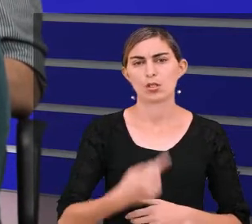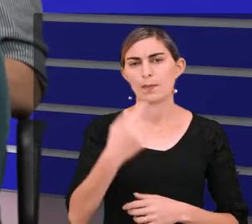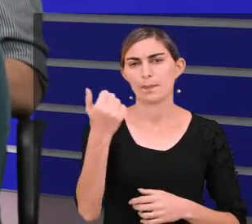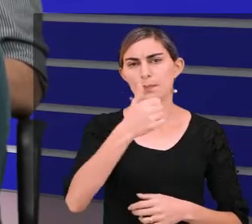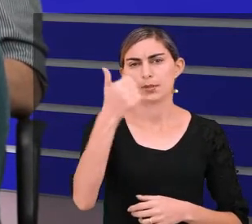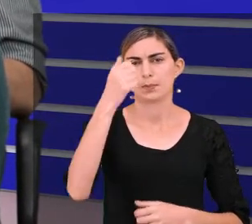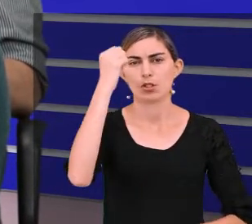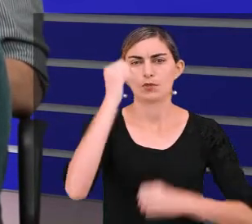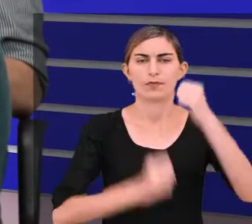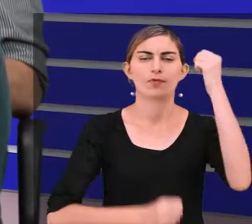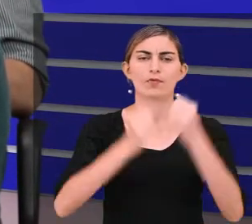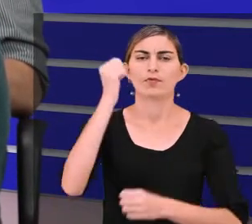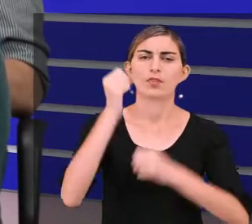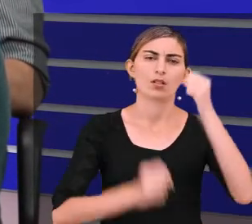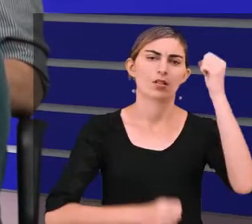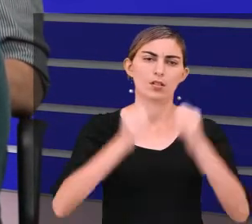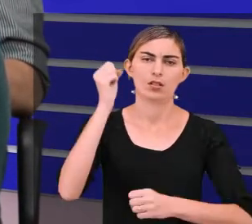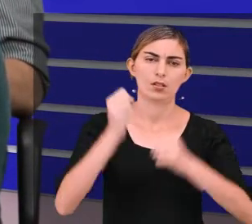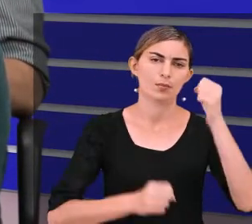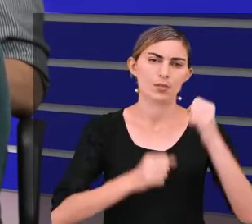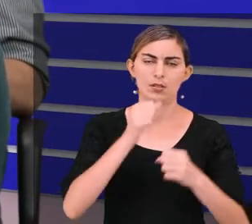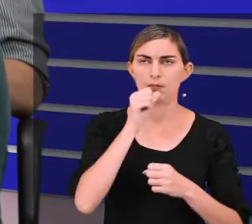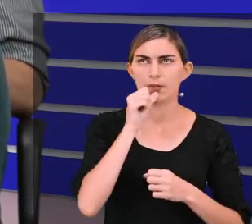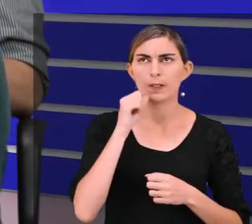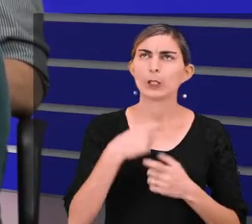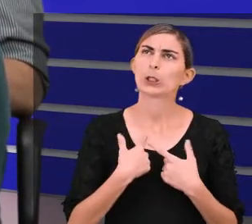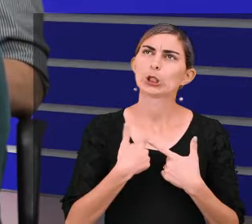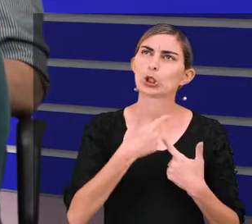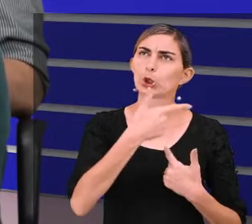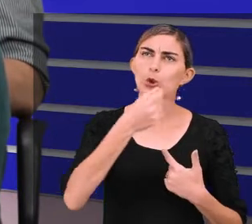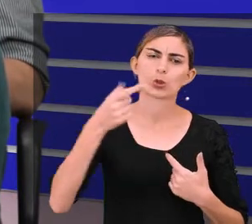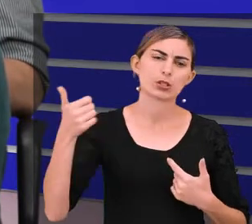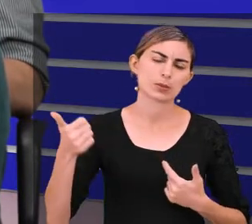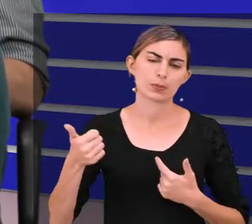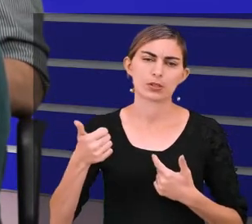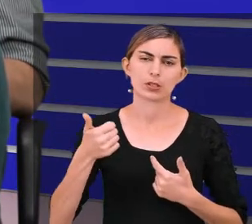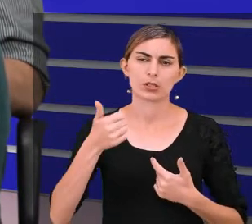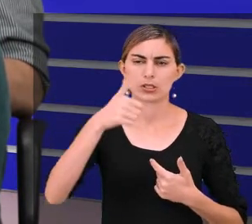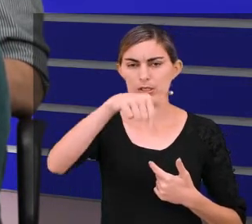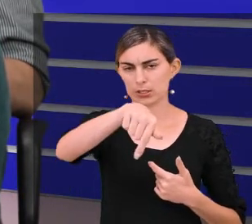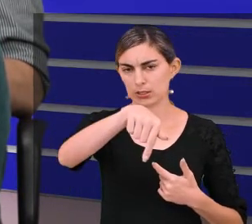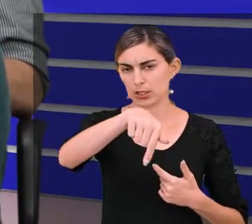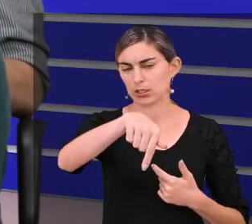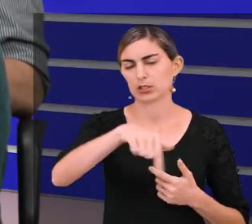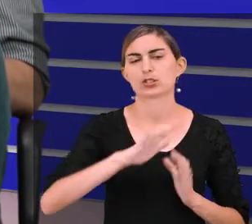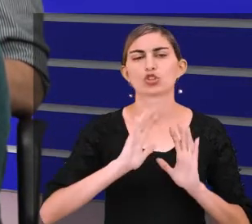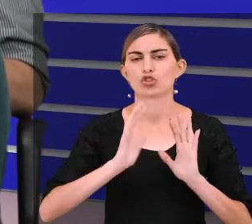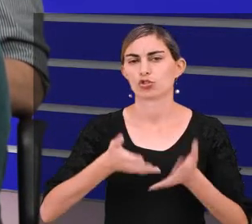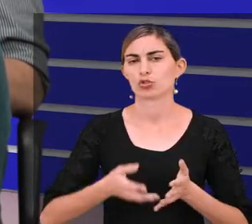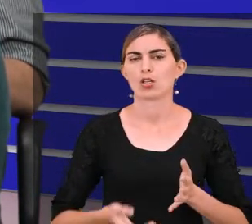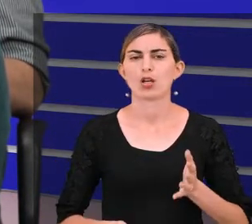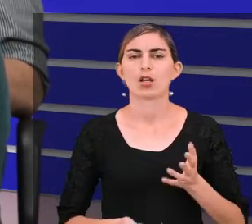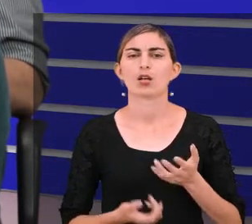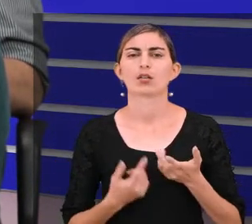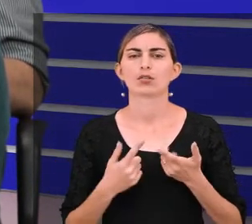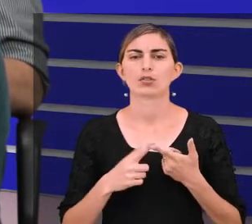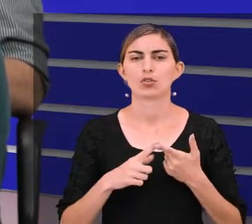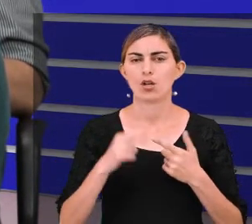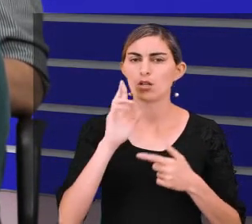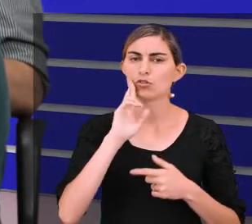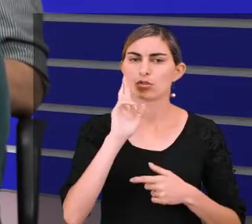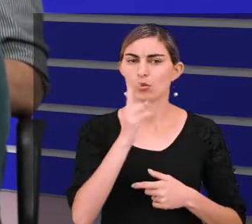a primeira fábrica da gente, em 2017, nós pusemos